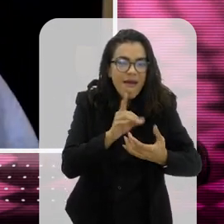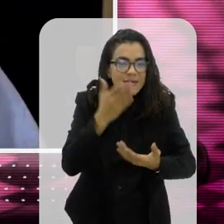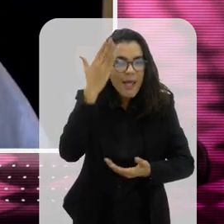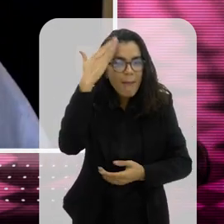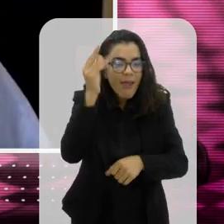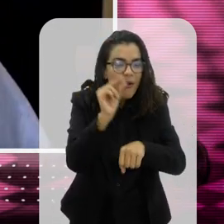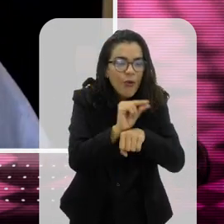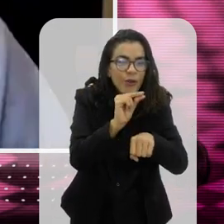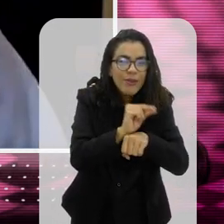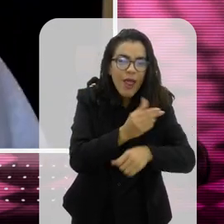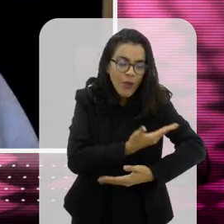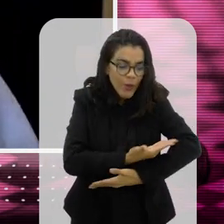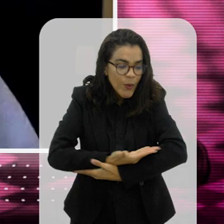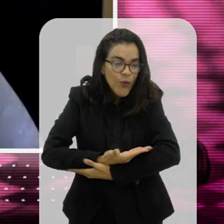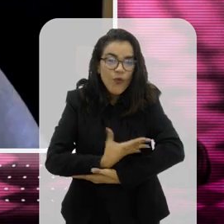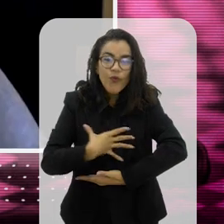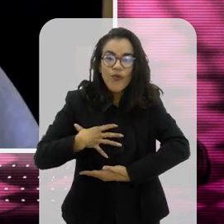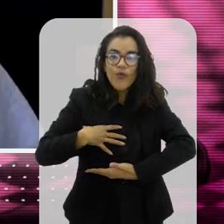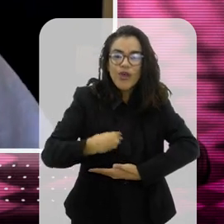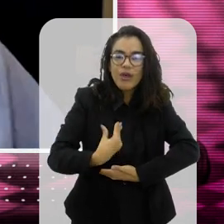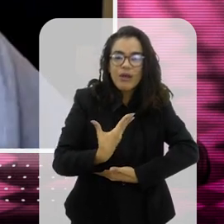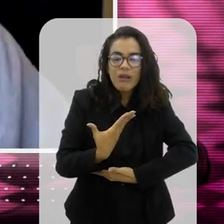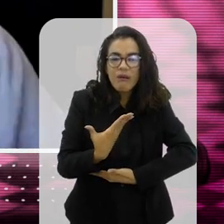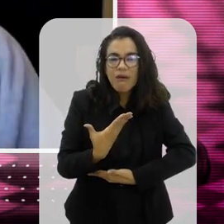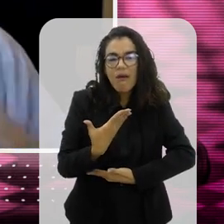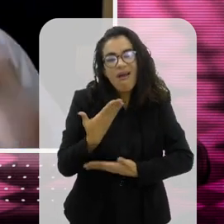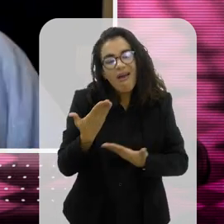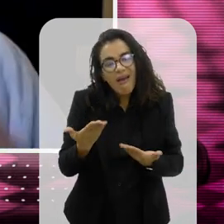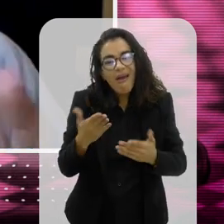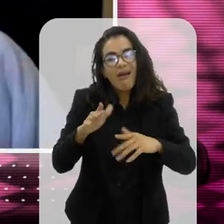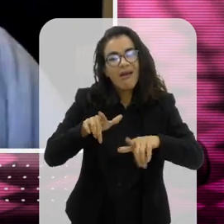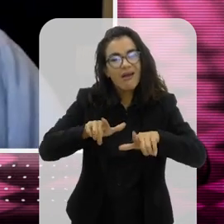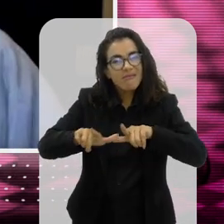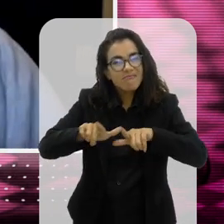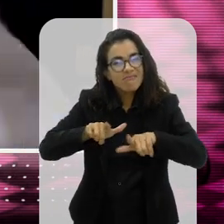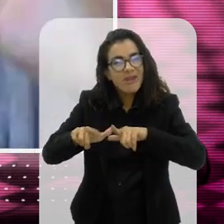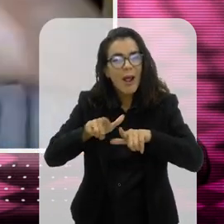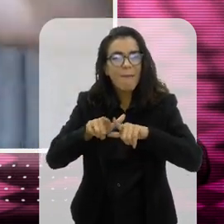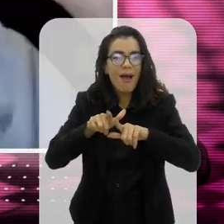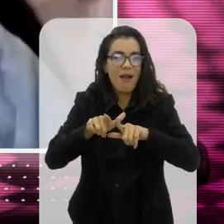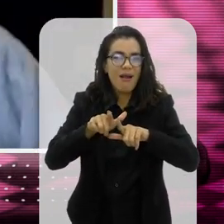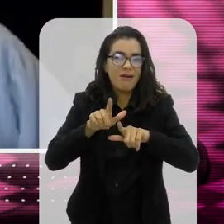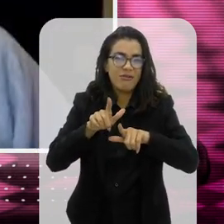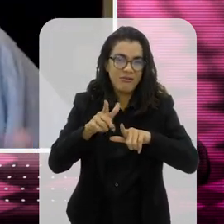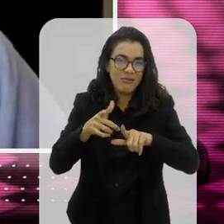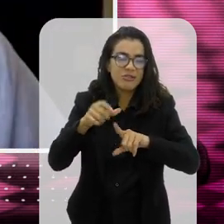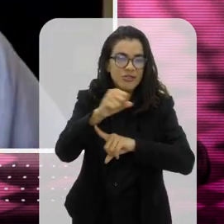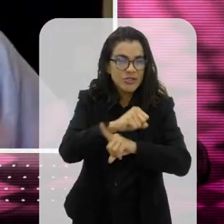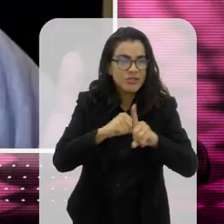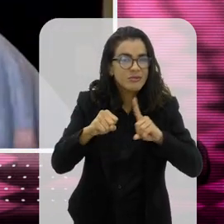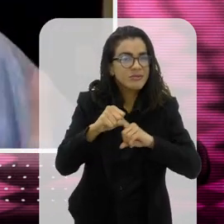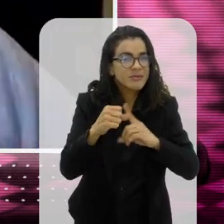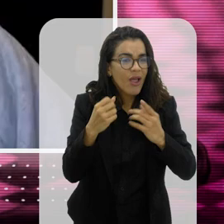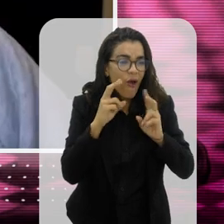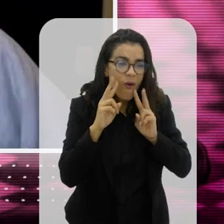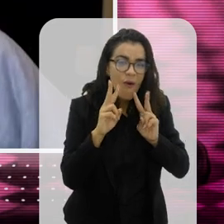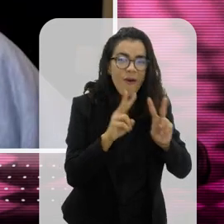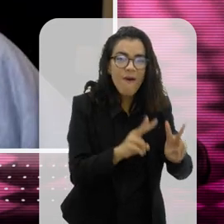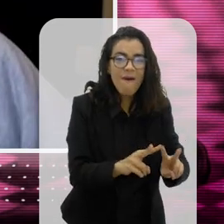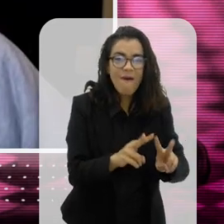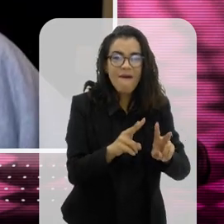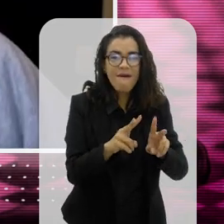saber cuidar de um bebê, saber cuidar de outro ser humano. Então, eu acho que é um trabalho que tem que olhar para todos os atores da sociedade e